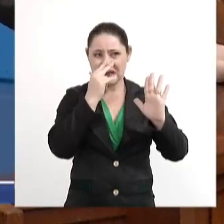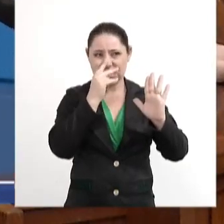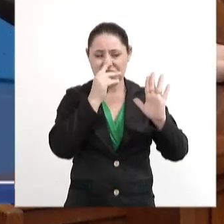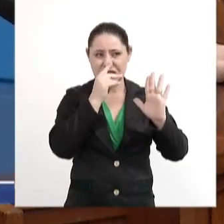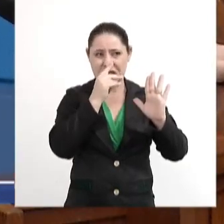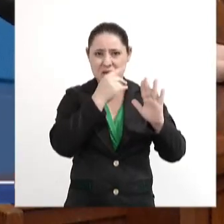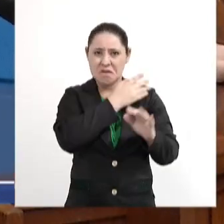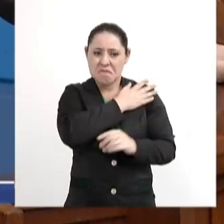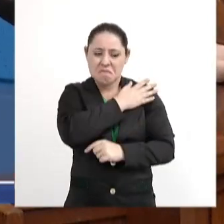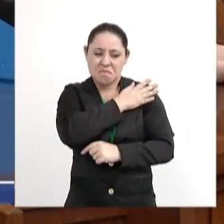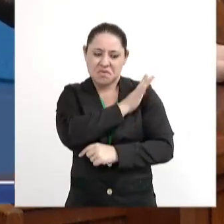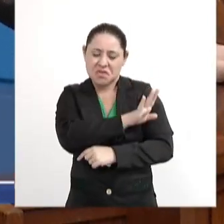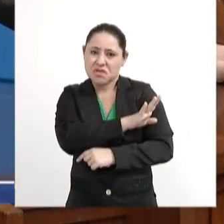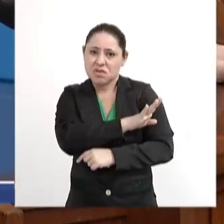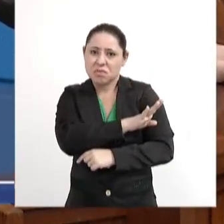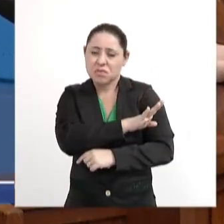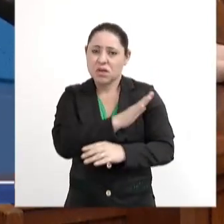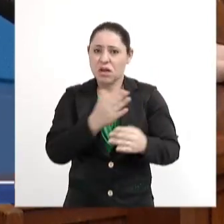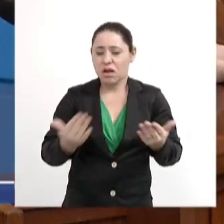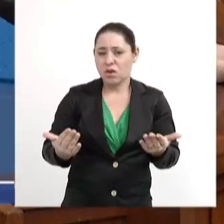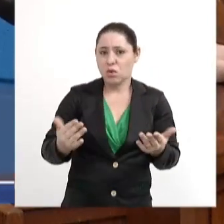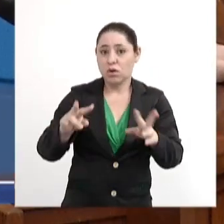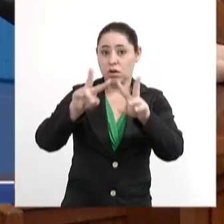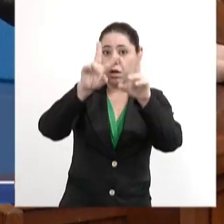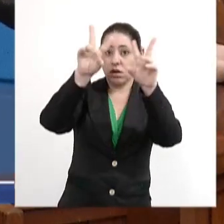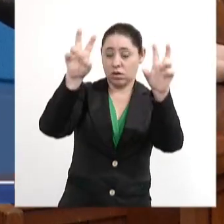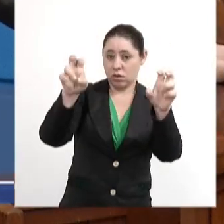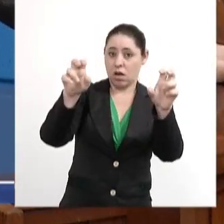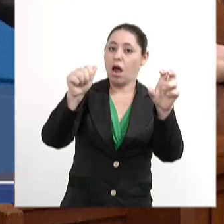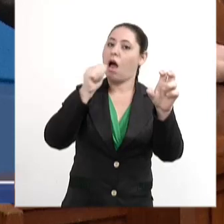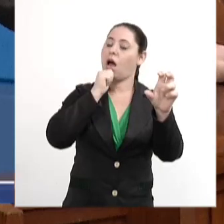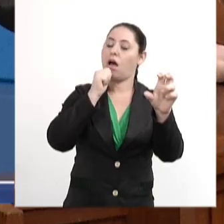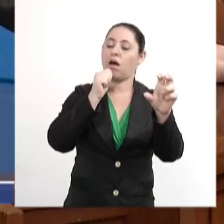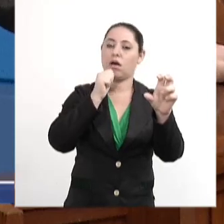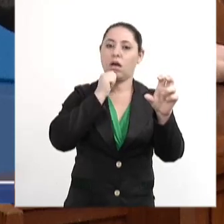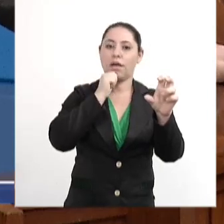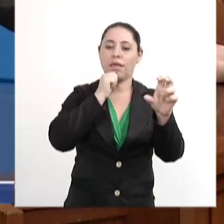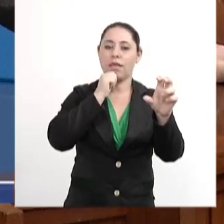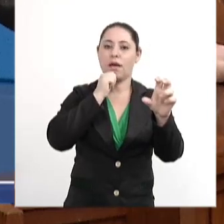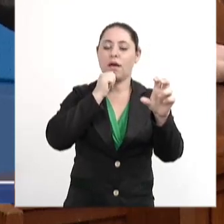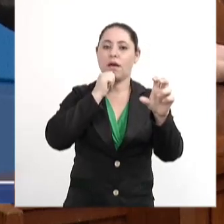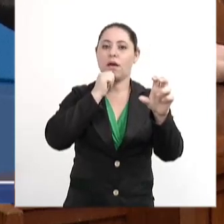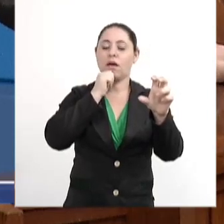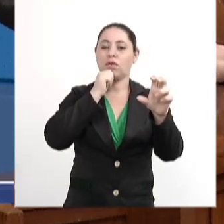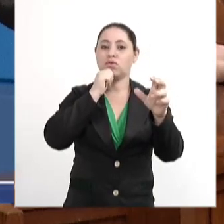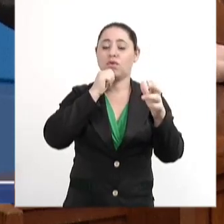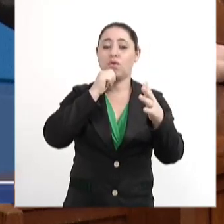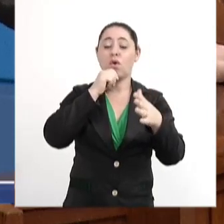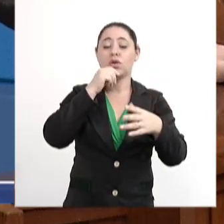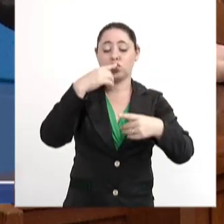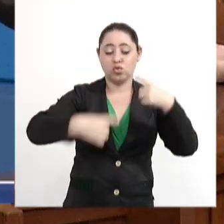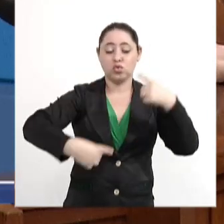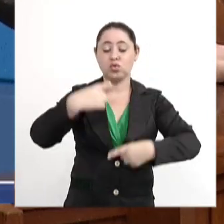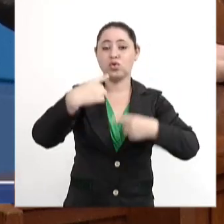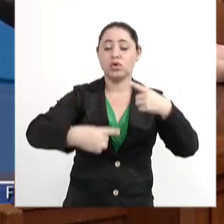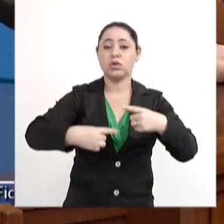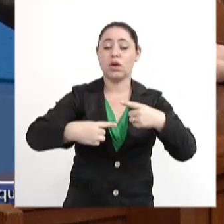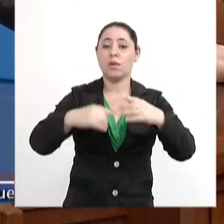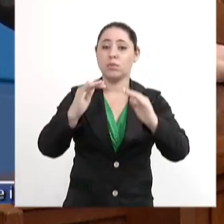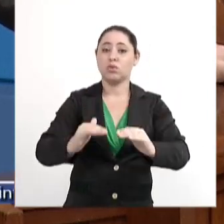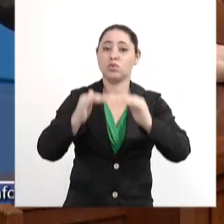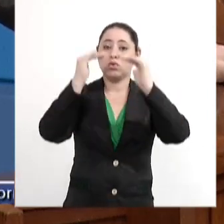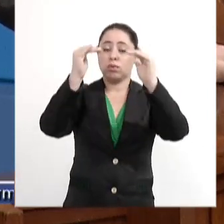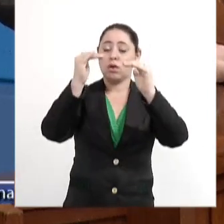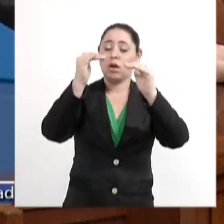aspectos discriminatórios. E essa matéria ainda não foi enfrentada pelo Supremo Tribunal Federal. E se está